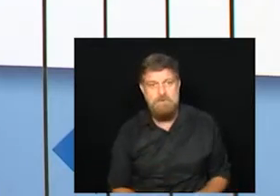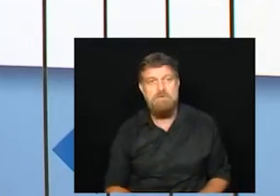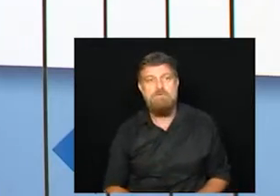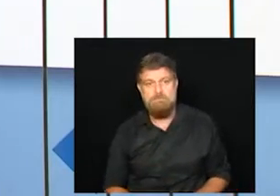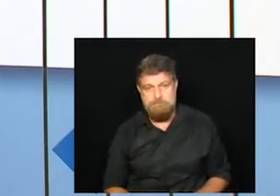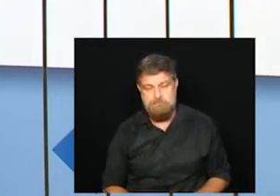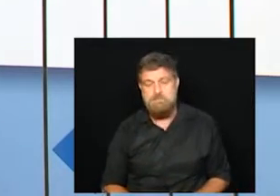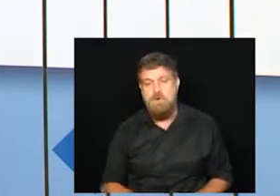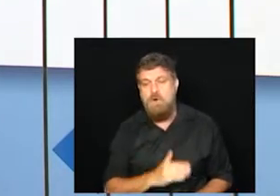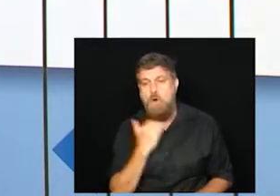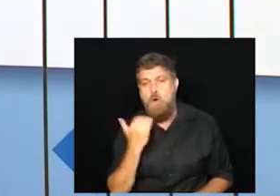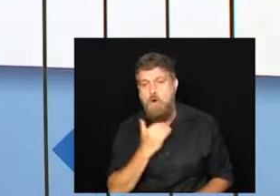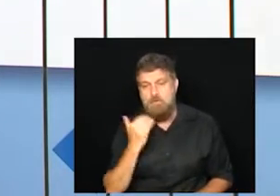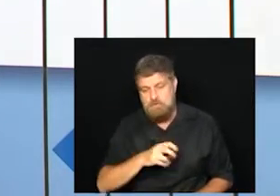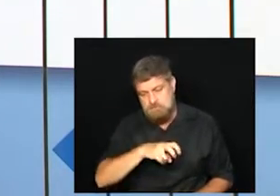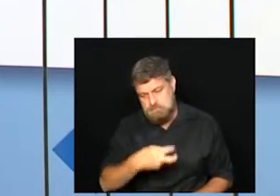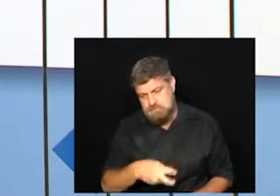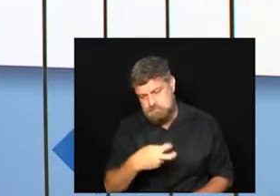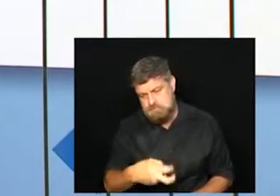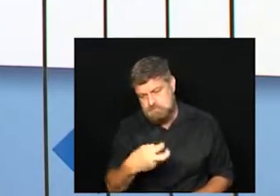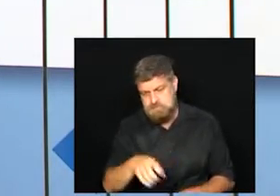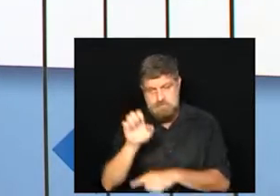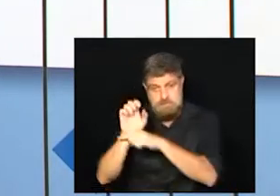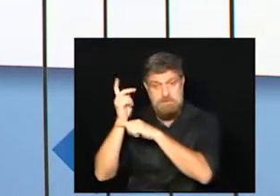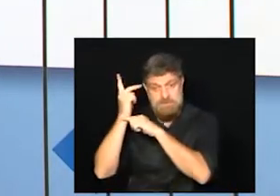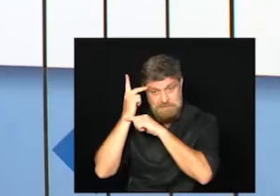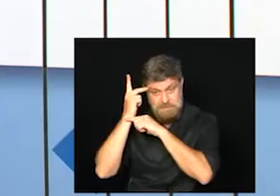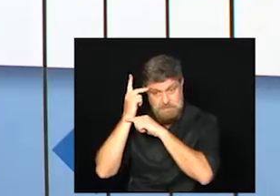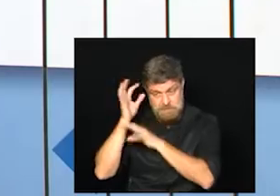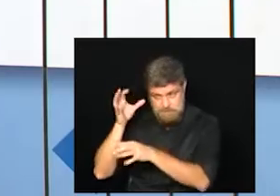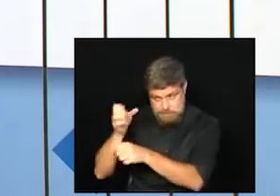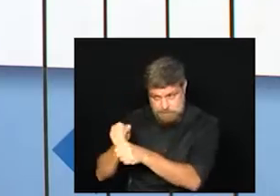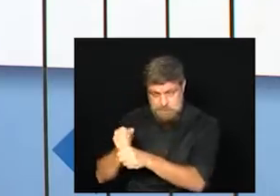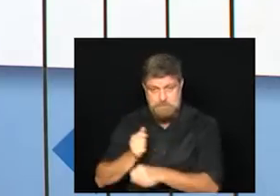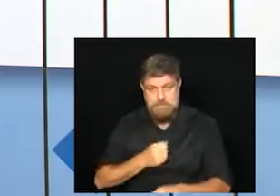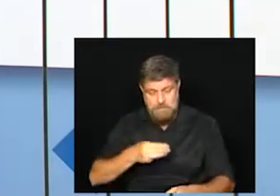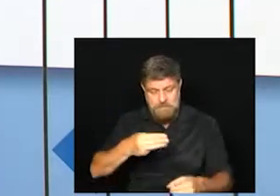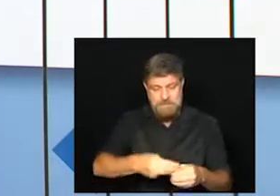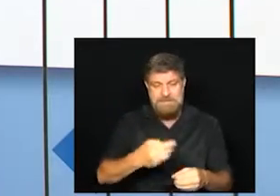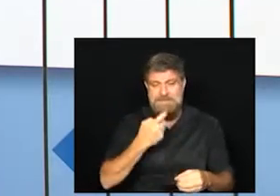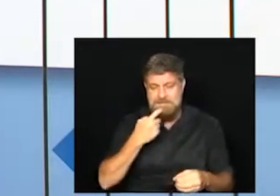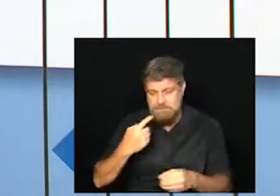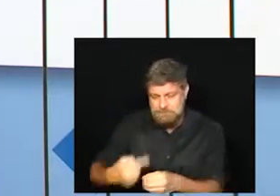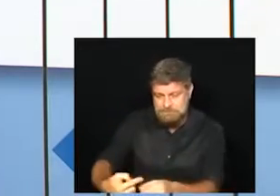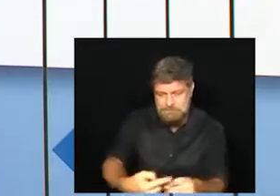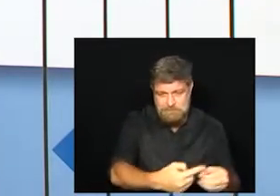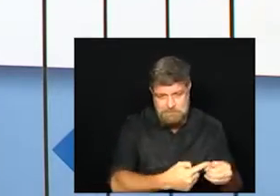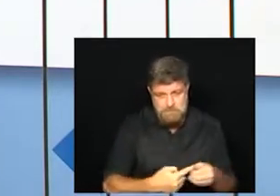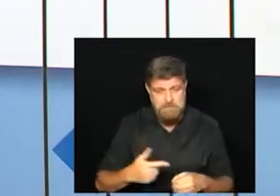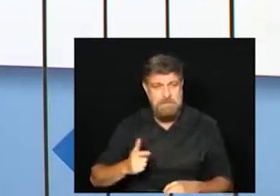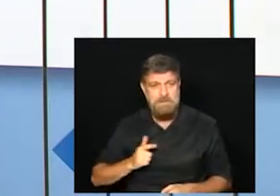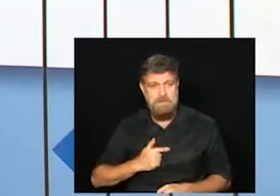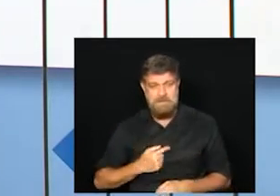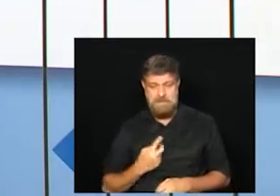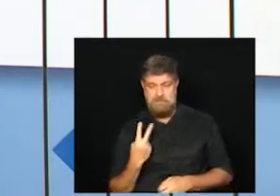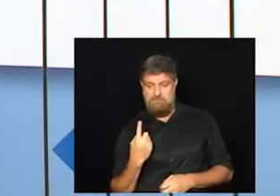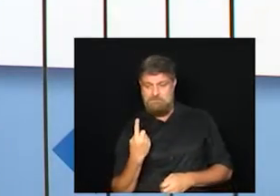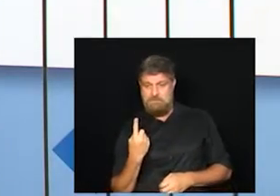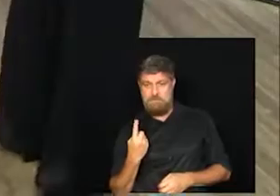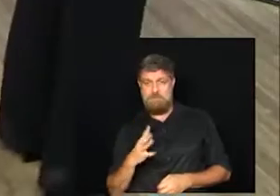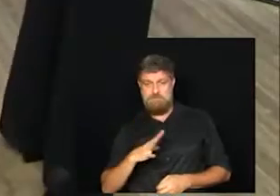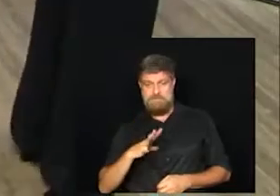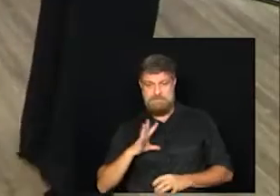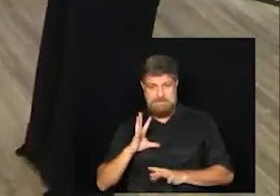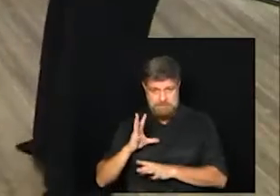141.277 óbitos aqui no estado de São Paulo. Na região metropolitana de Campinas, que compreende 21